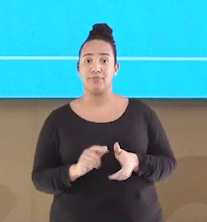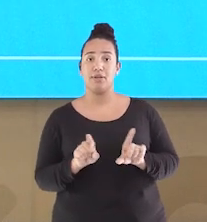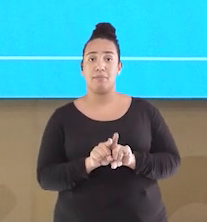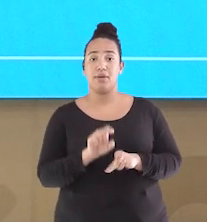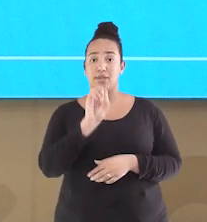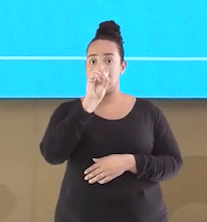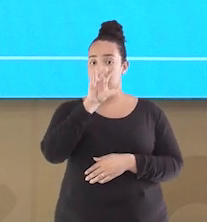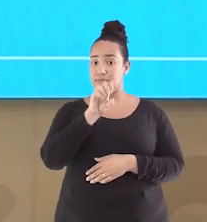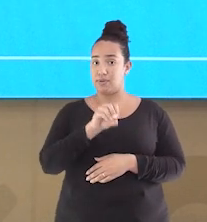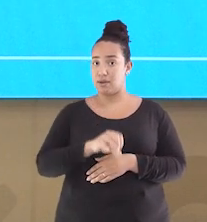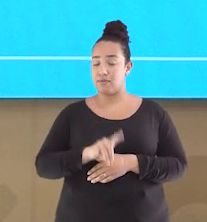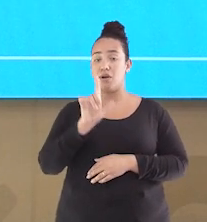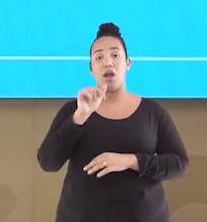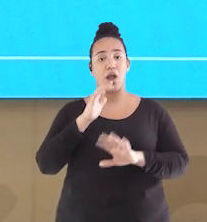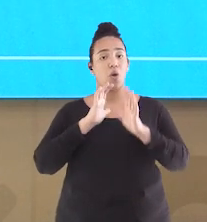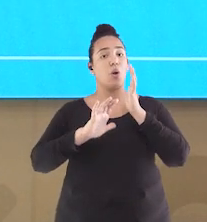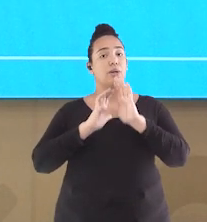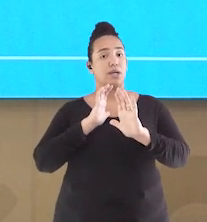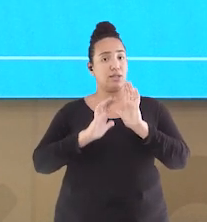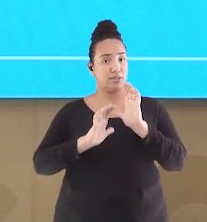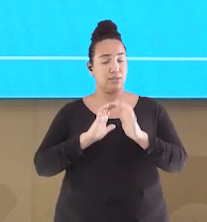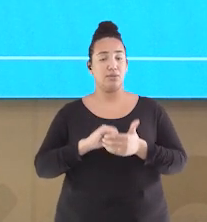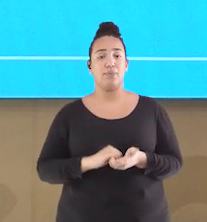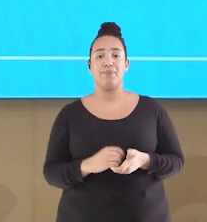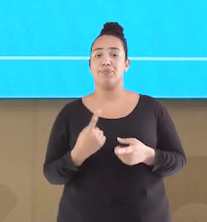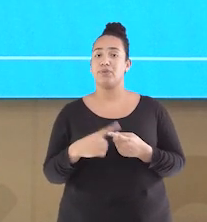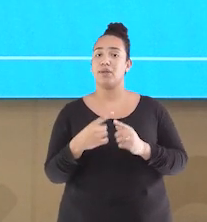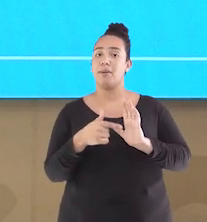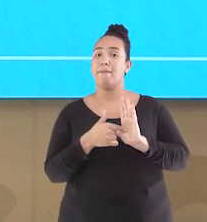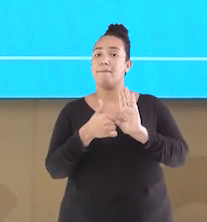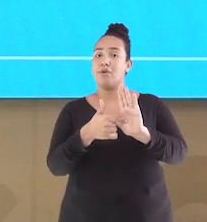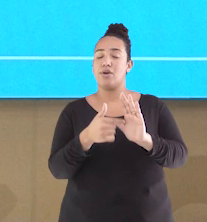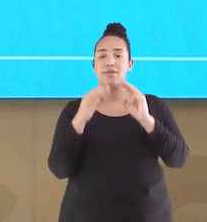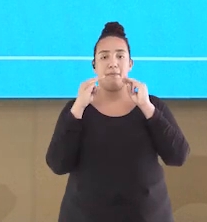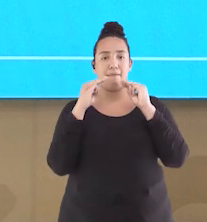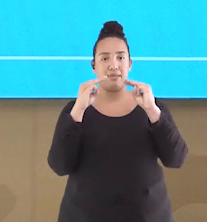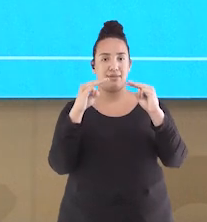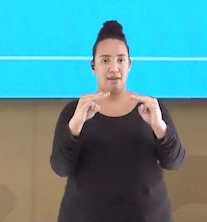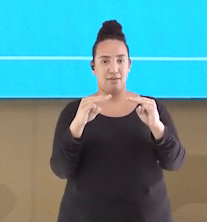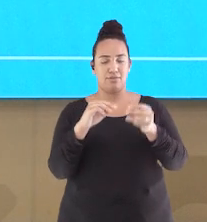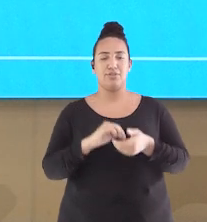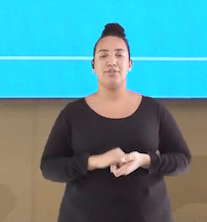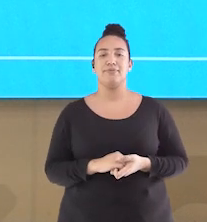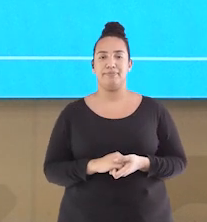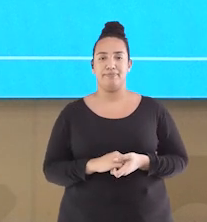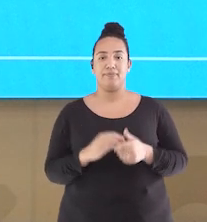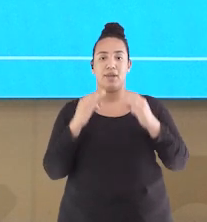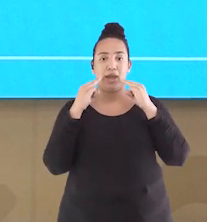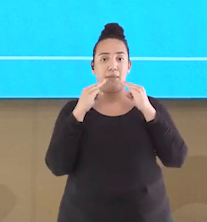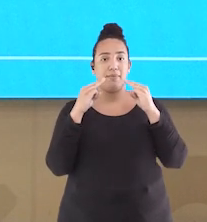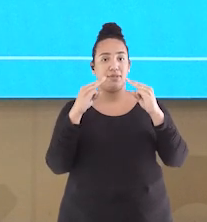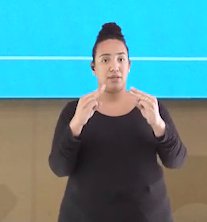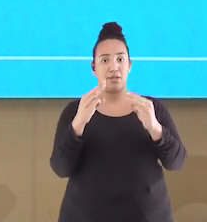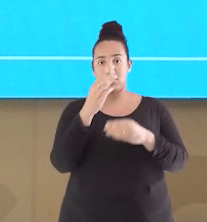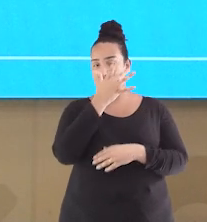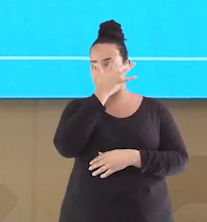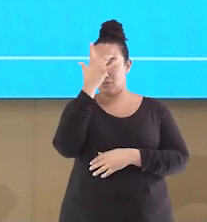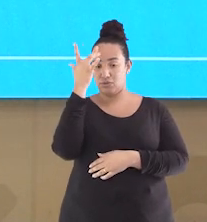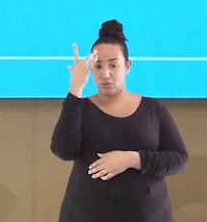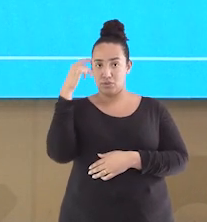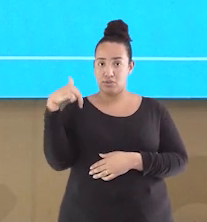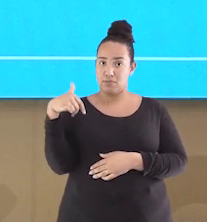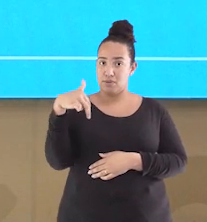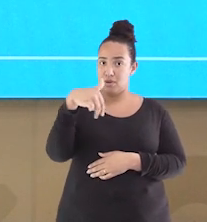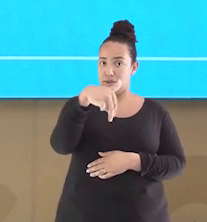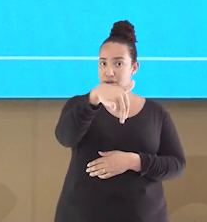é uma forma de comunicação, pois transmite uma mensagem. A mensagem para o pedestre atravessar